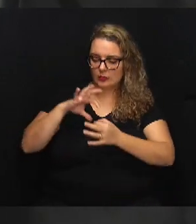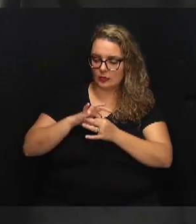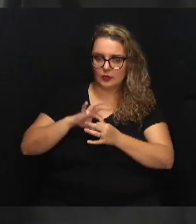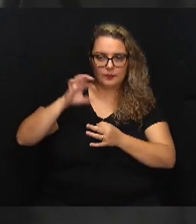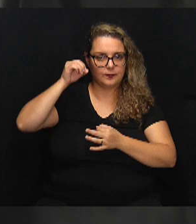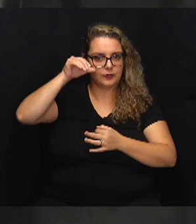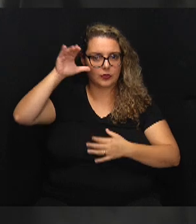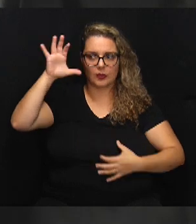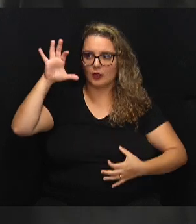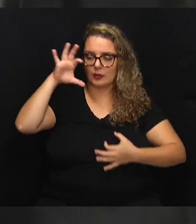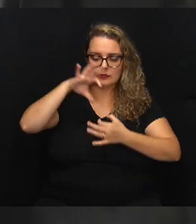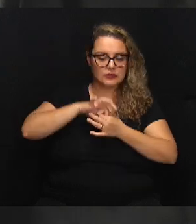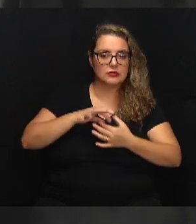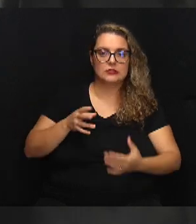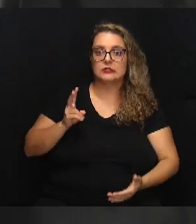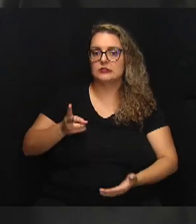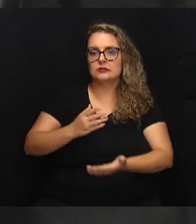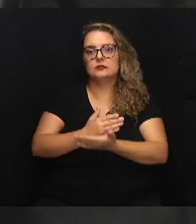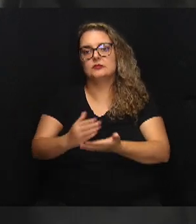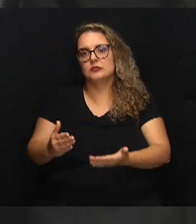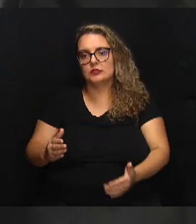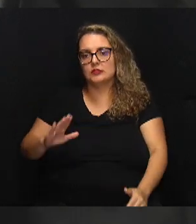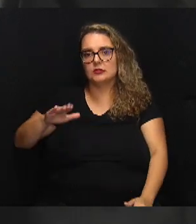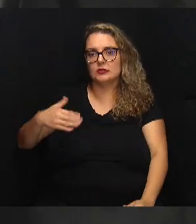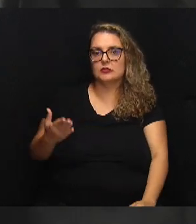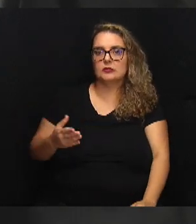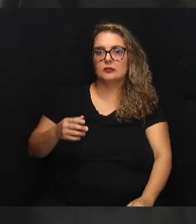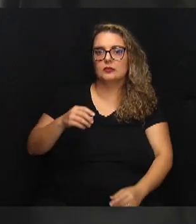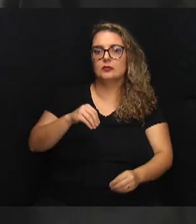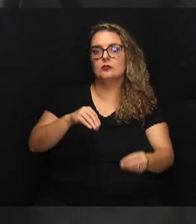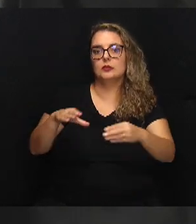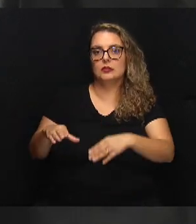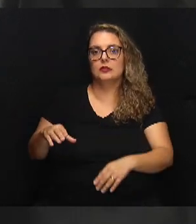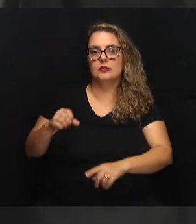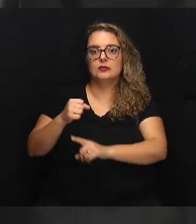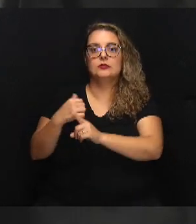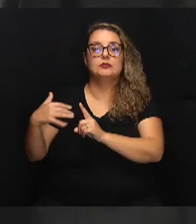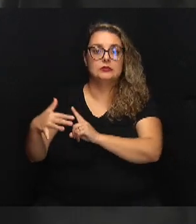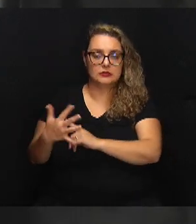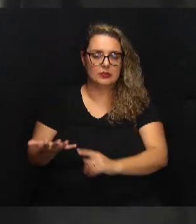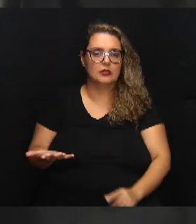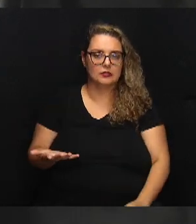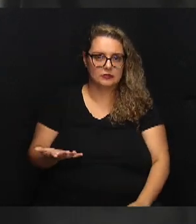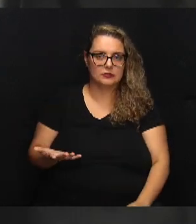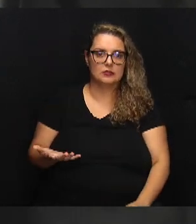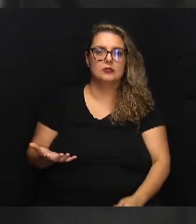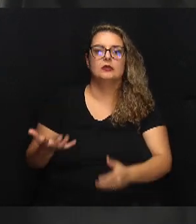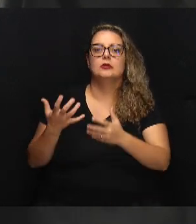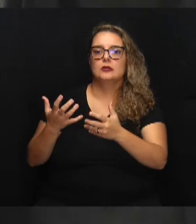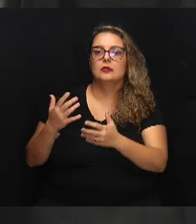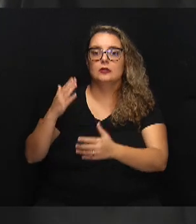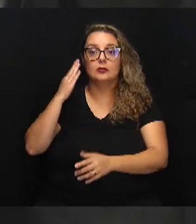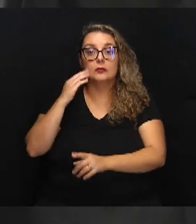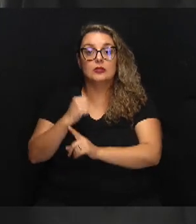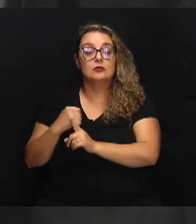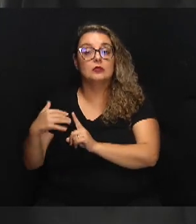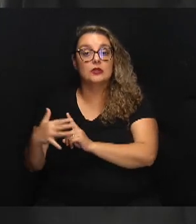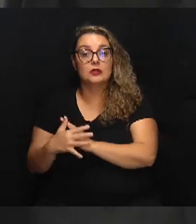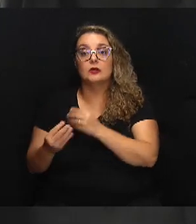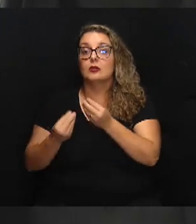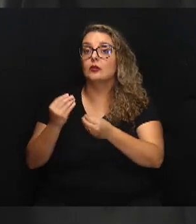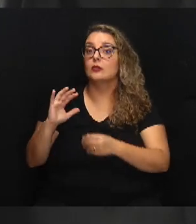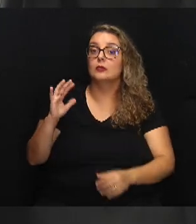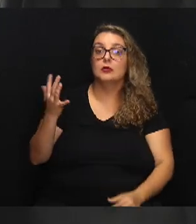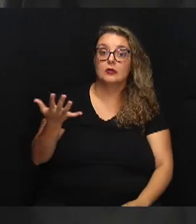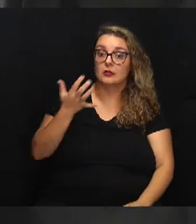começo sempre foi assim. Então, quando eu decido ir para sociais, era isso, bom, eu vou querer entender a sociedade, né? Como é que essa coisa funciona,